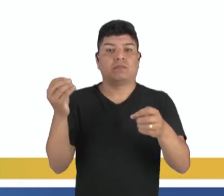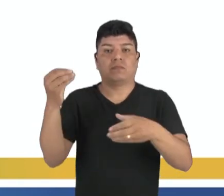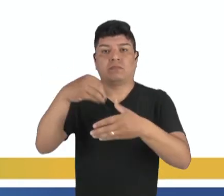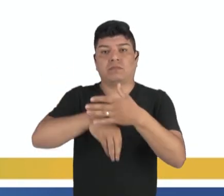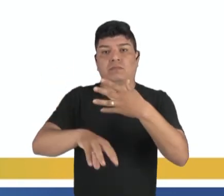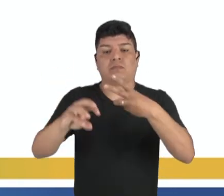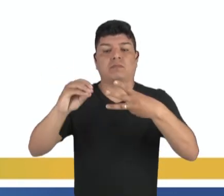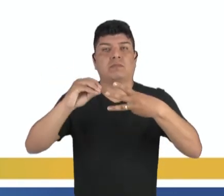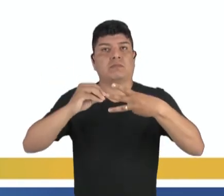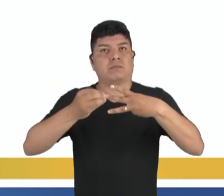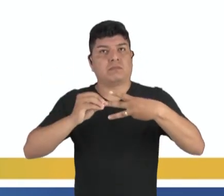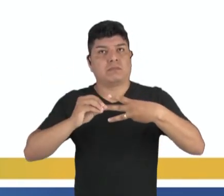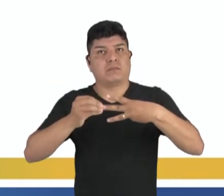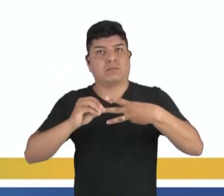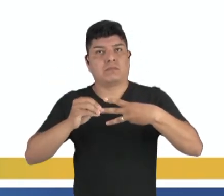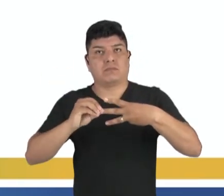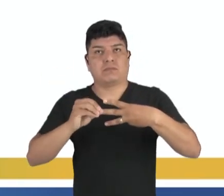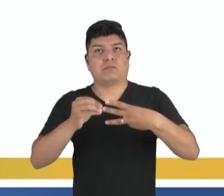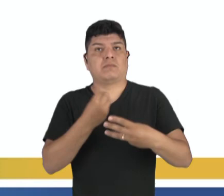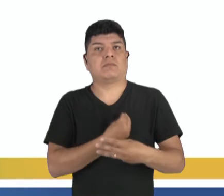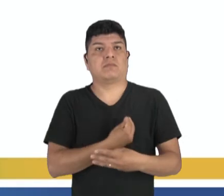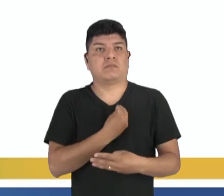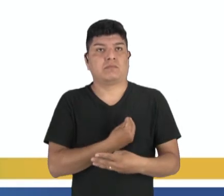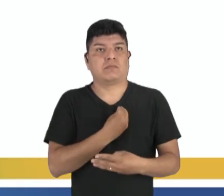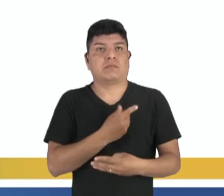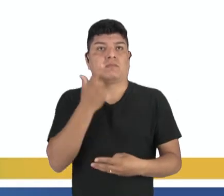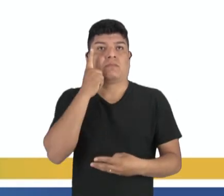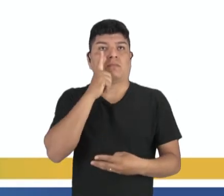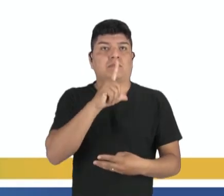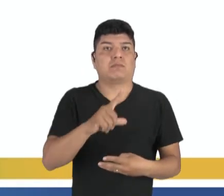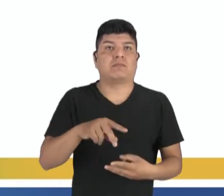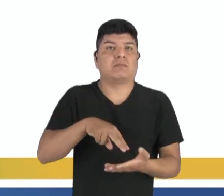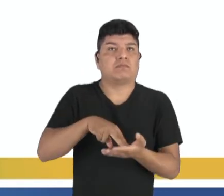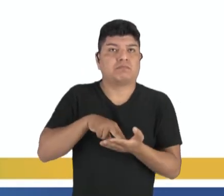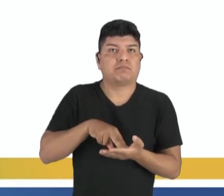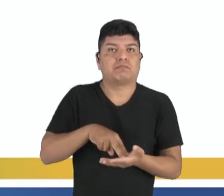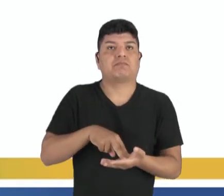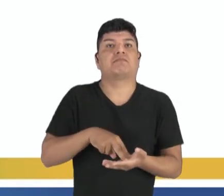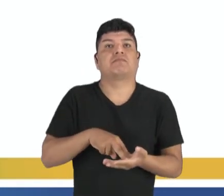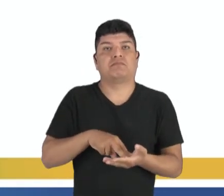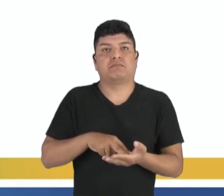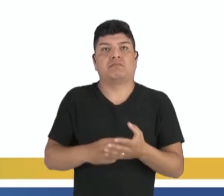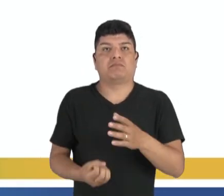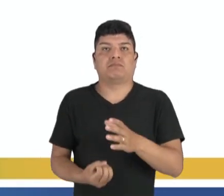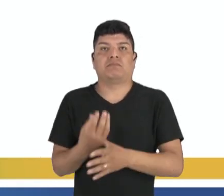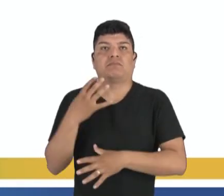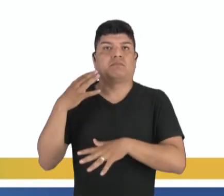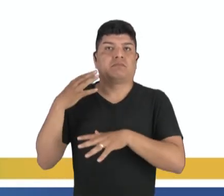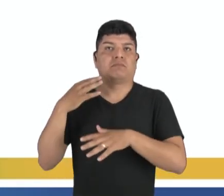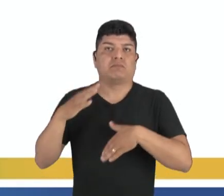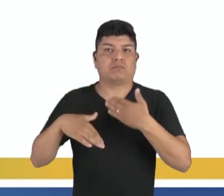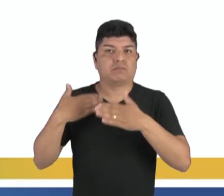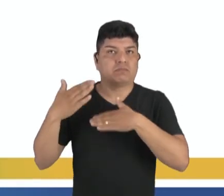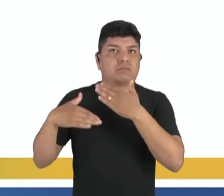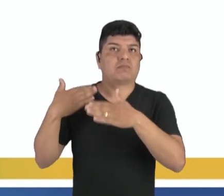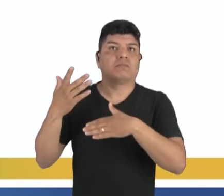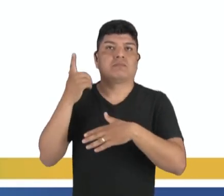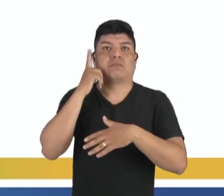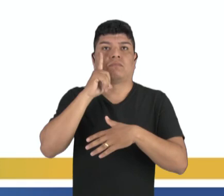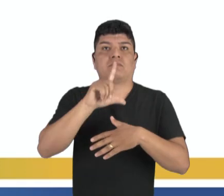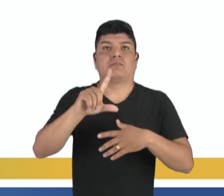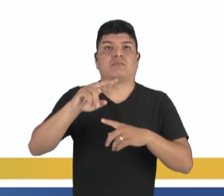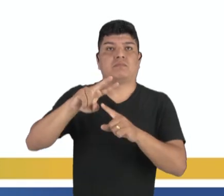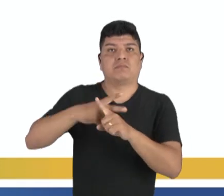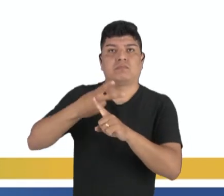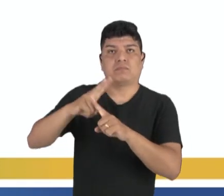eles tiverem uma célula hospedeira para conseguir se estabelecer, ativar o seu metabolismo e,